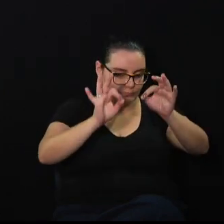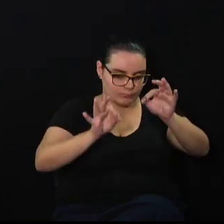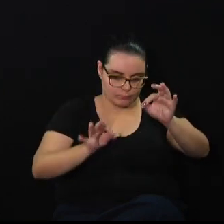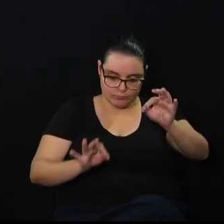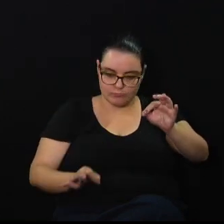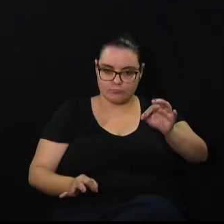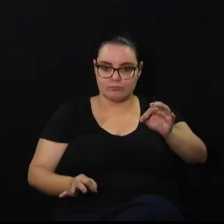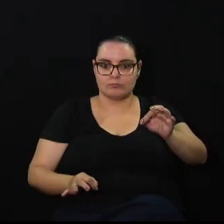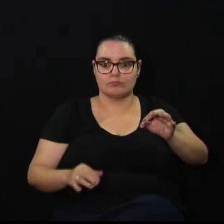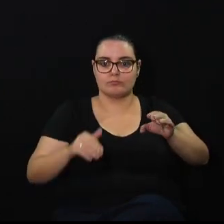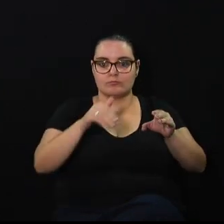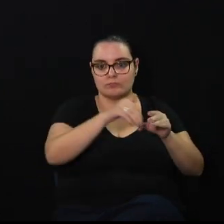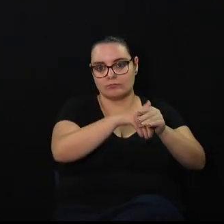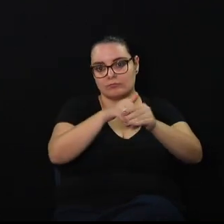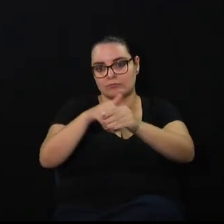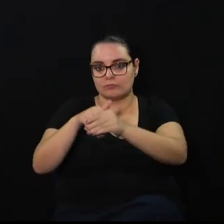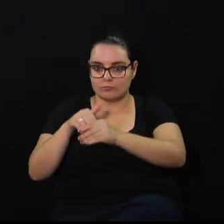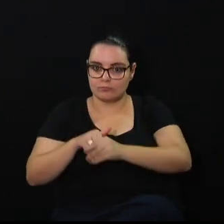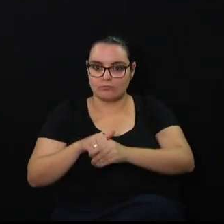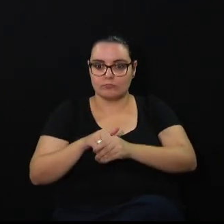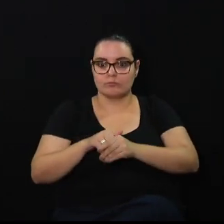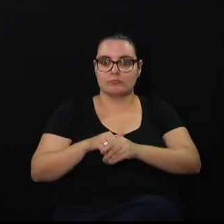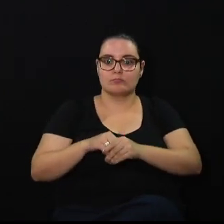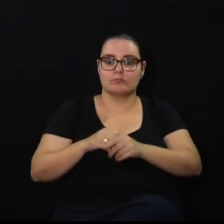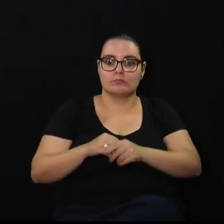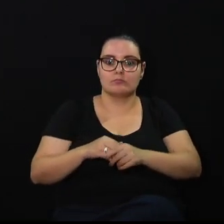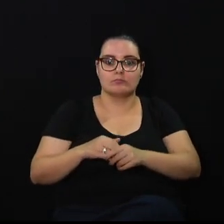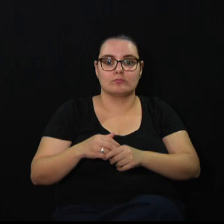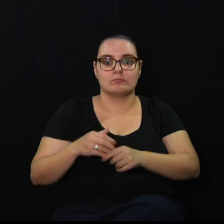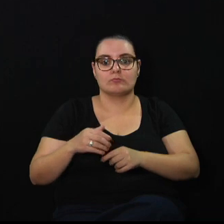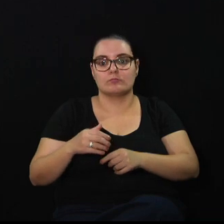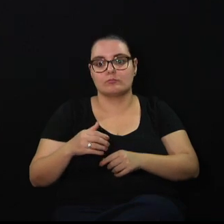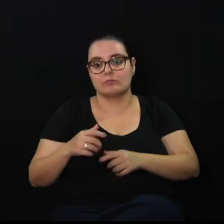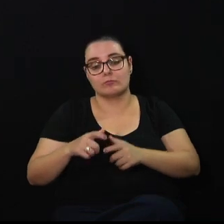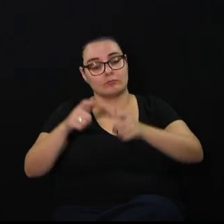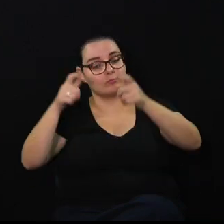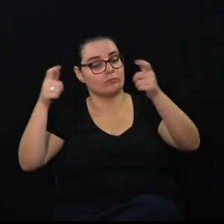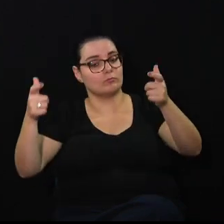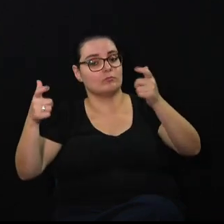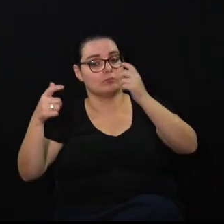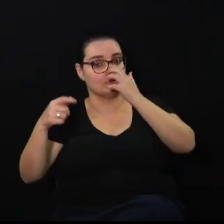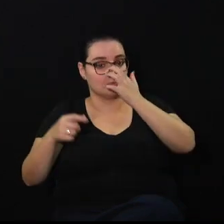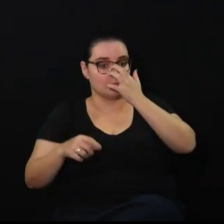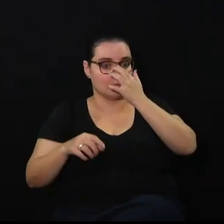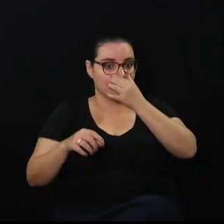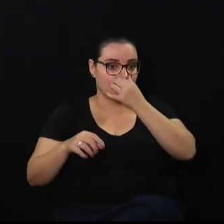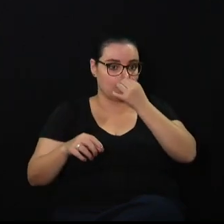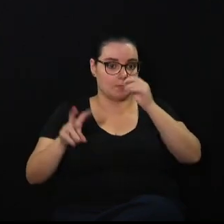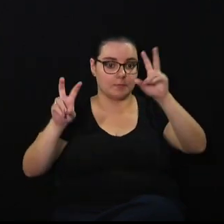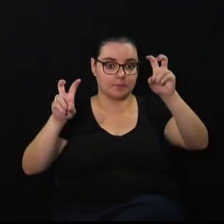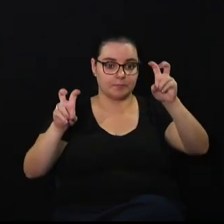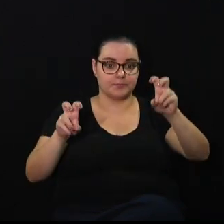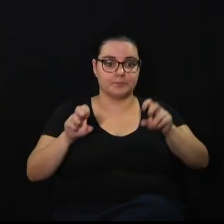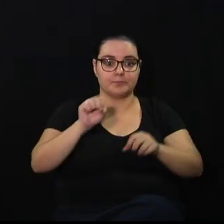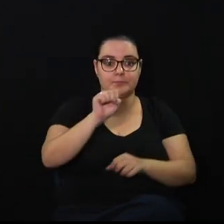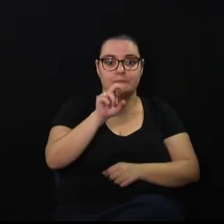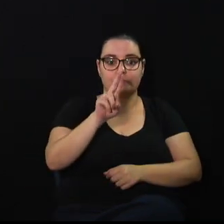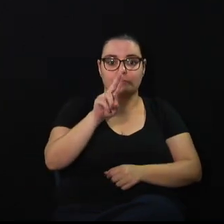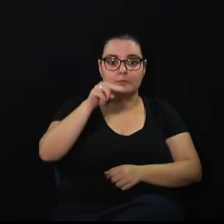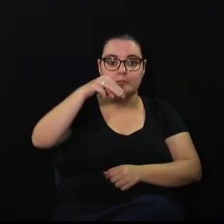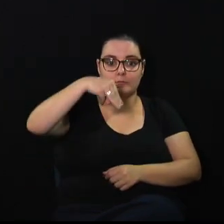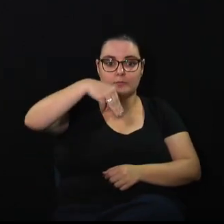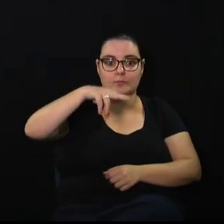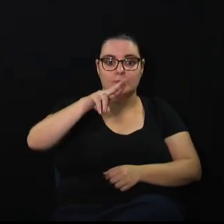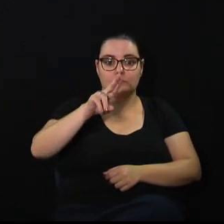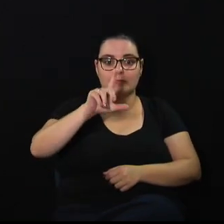íntegra os votos praticamente todos eles vão ter essa sua situação dessa súmula o que essa súmula diz que a venda